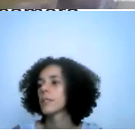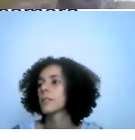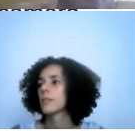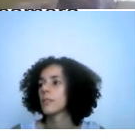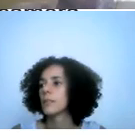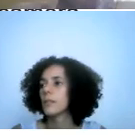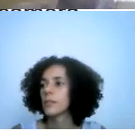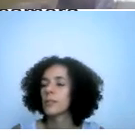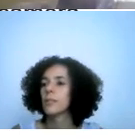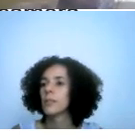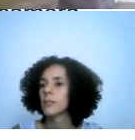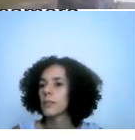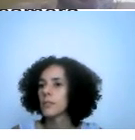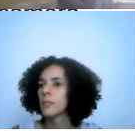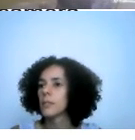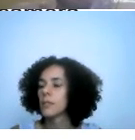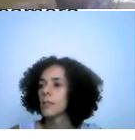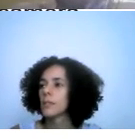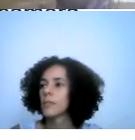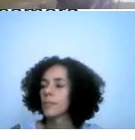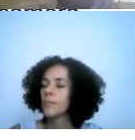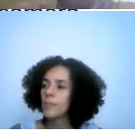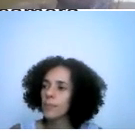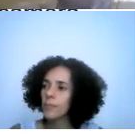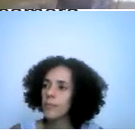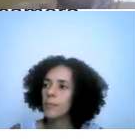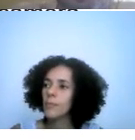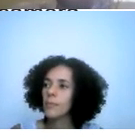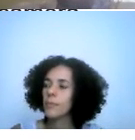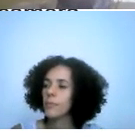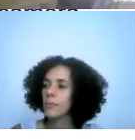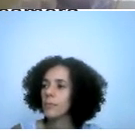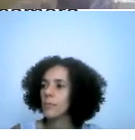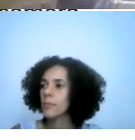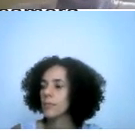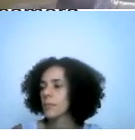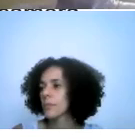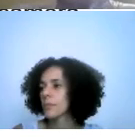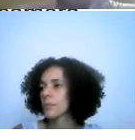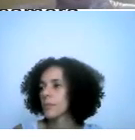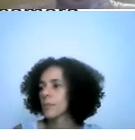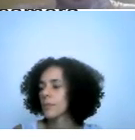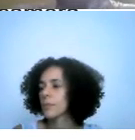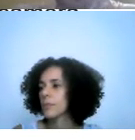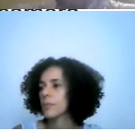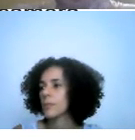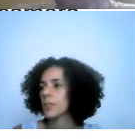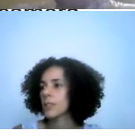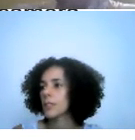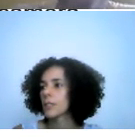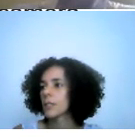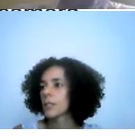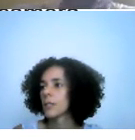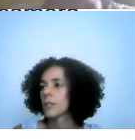se iniciar o controle sobre os indivíduos, maiores as chances de sucesso e menores os gastos